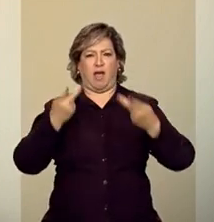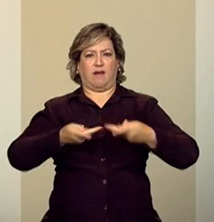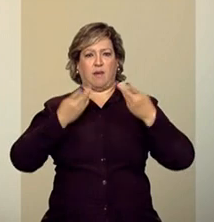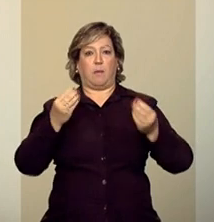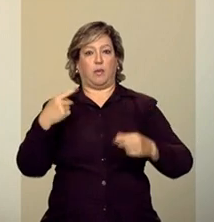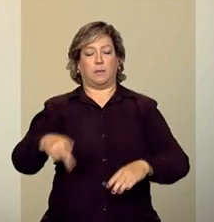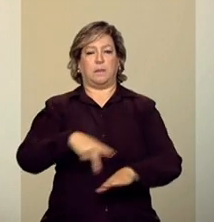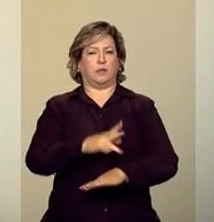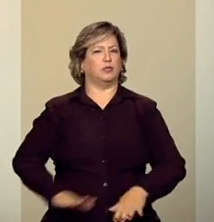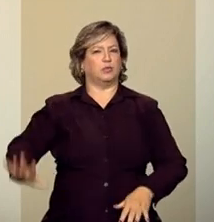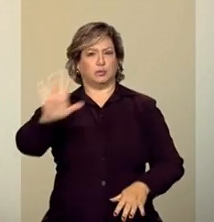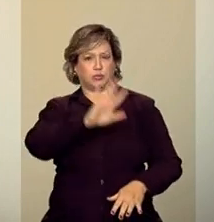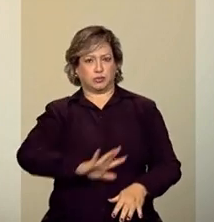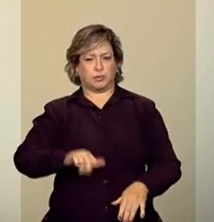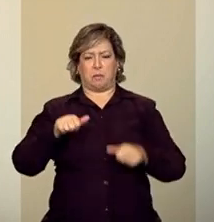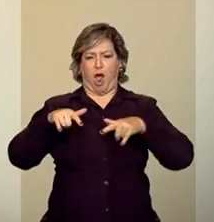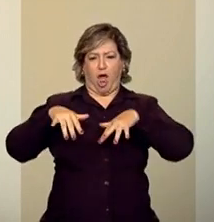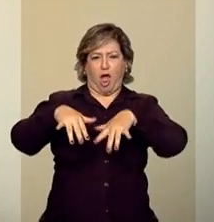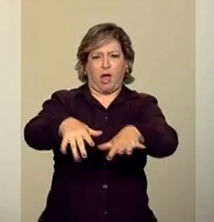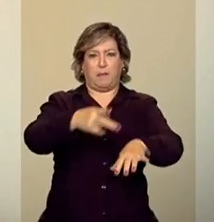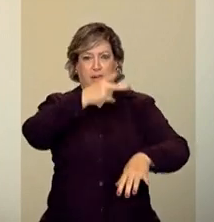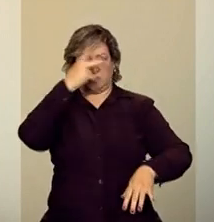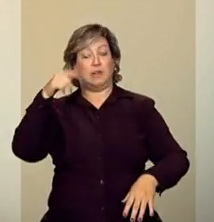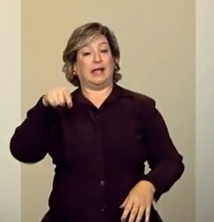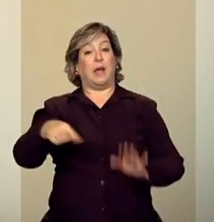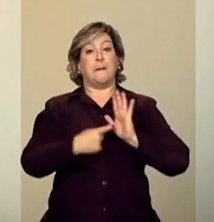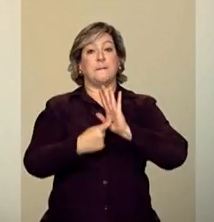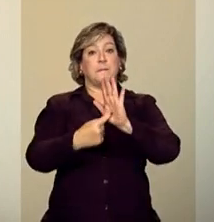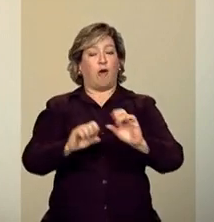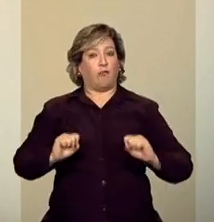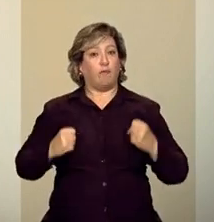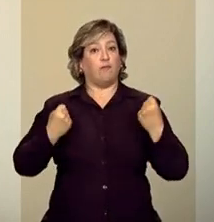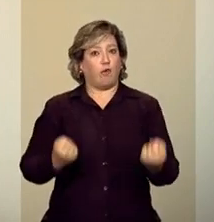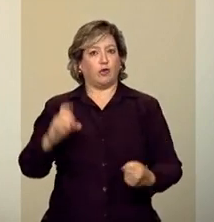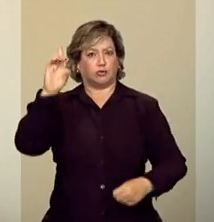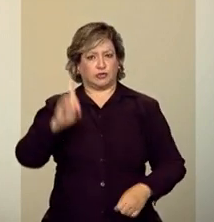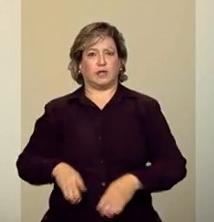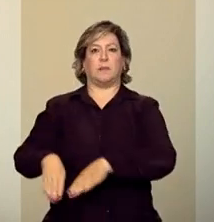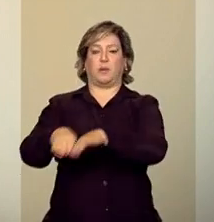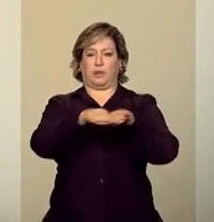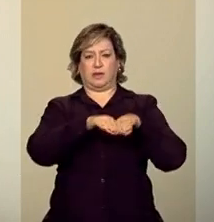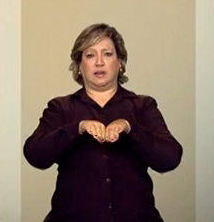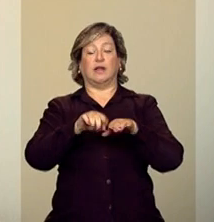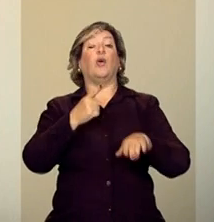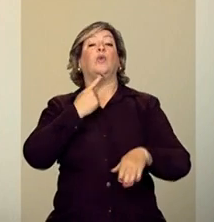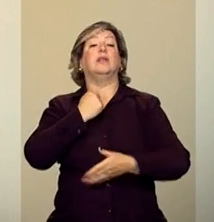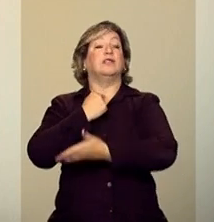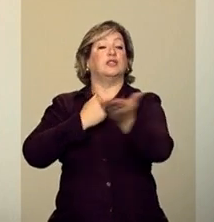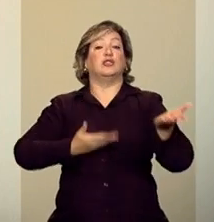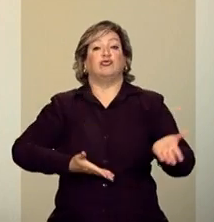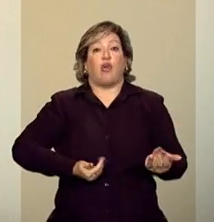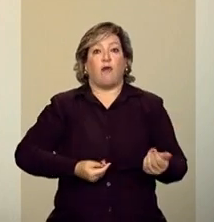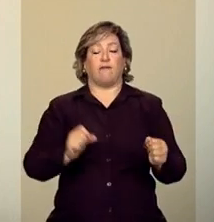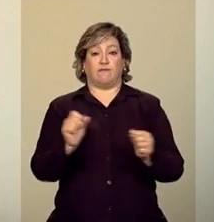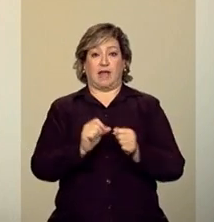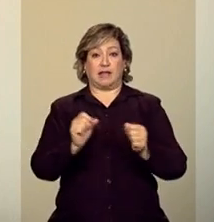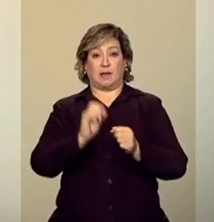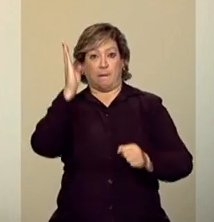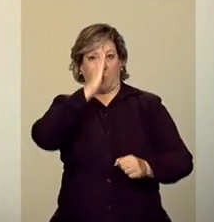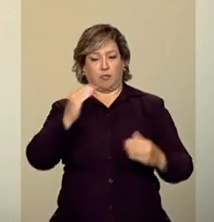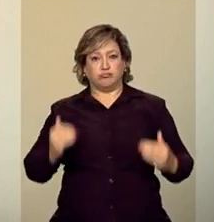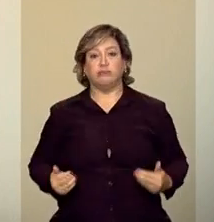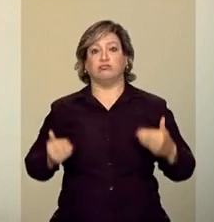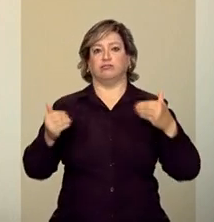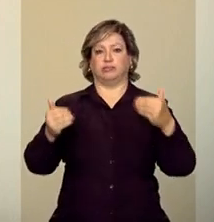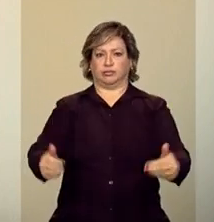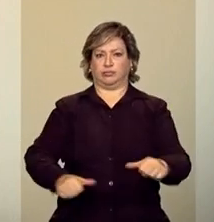no país. Elas mostram a força de nossa democracia e o desejo da juventude de fazer o Brasil